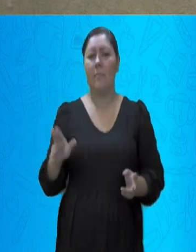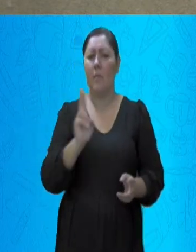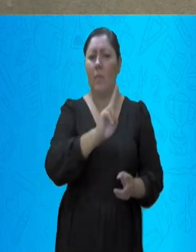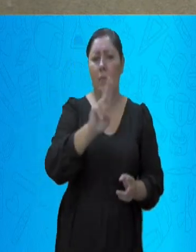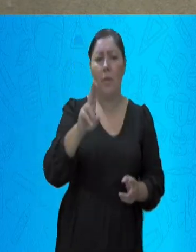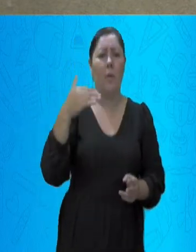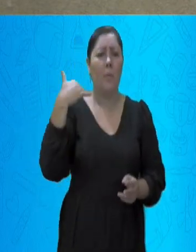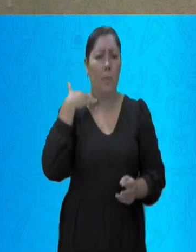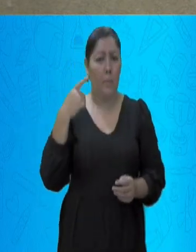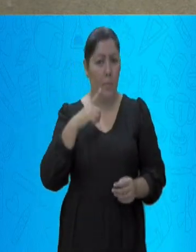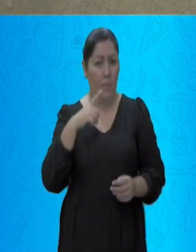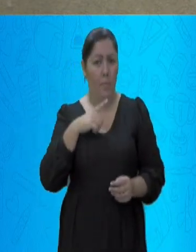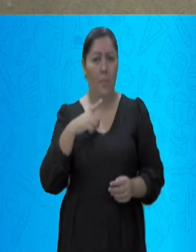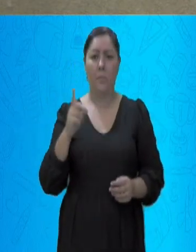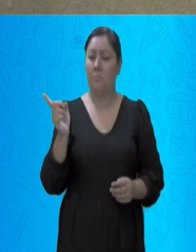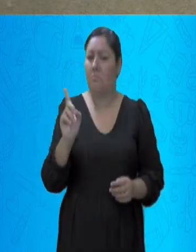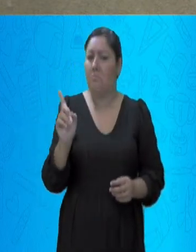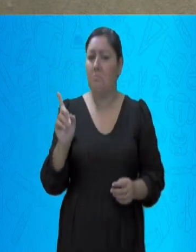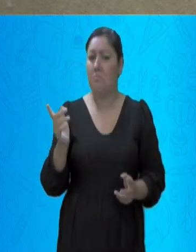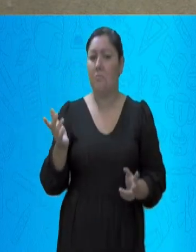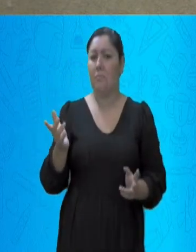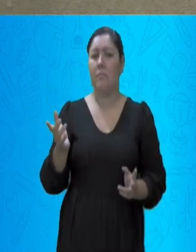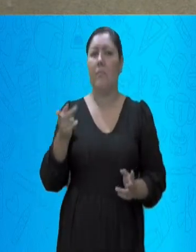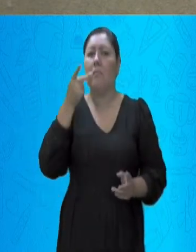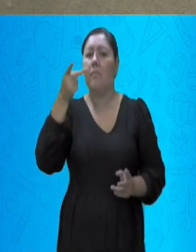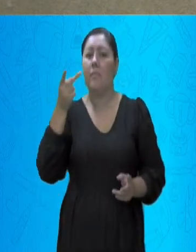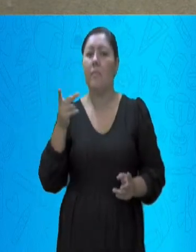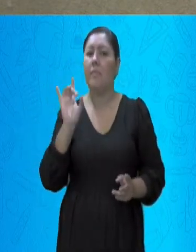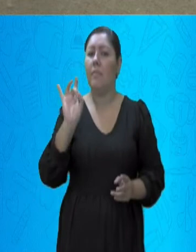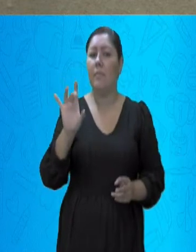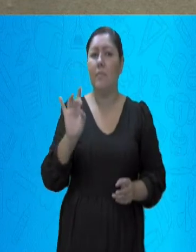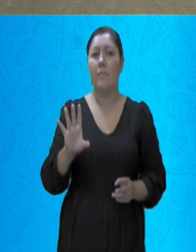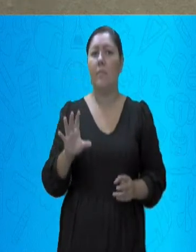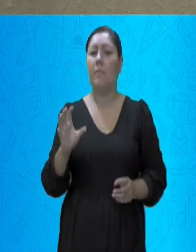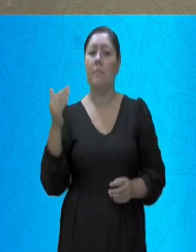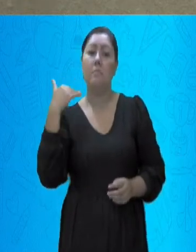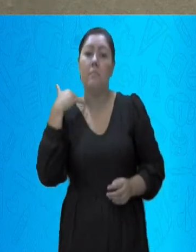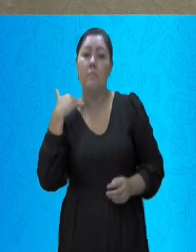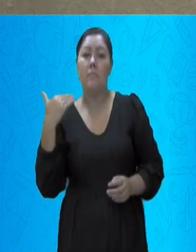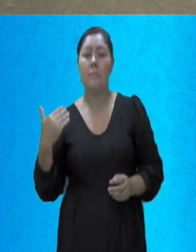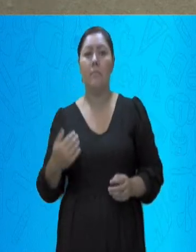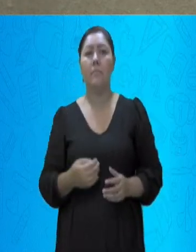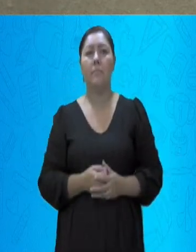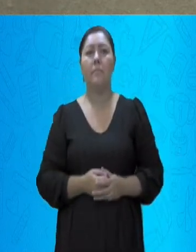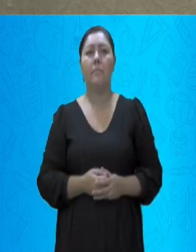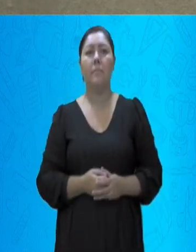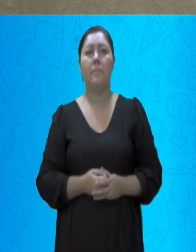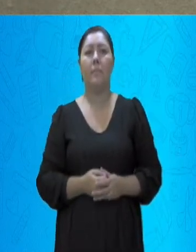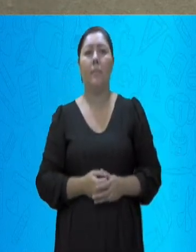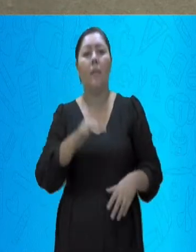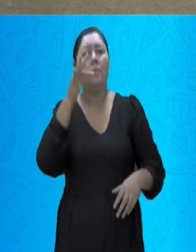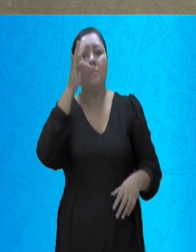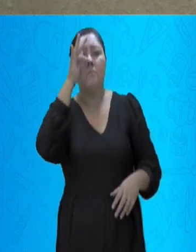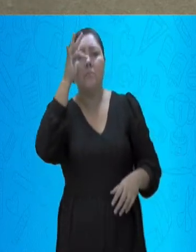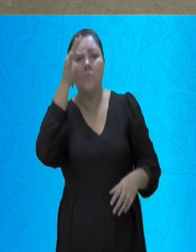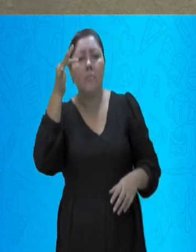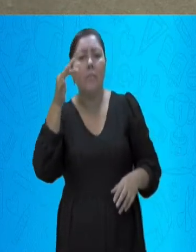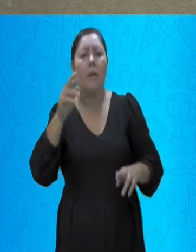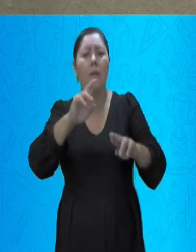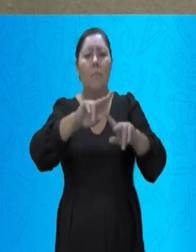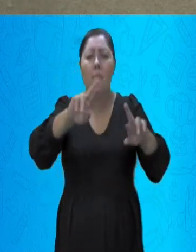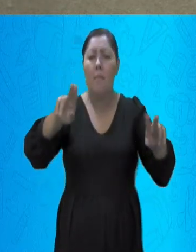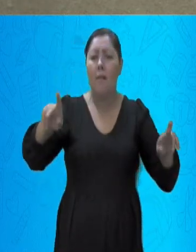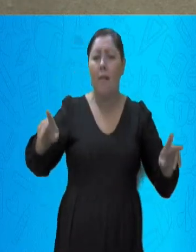letra maiúscula no substantivo comum? Não, somente no substantivo próprio. Flor, quantos tipos de